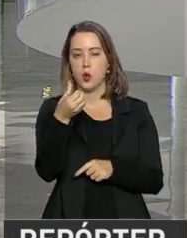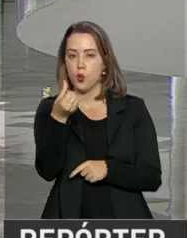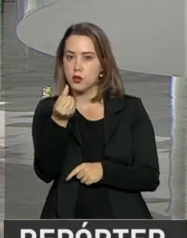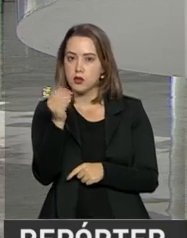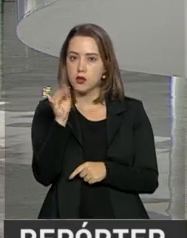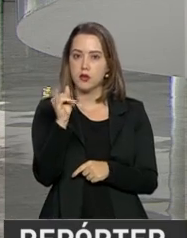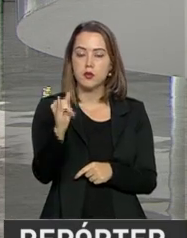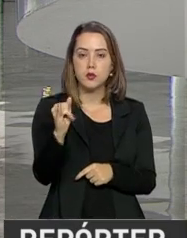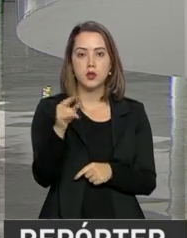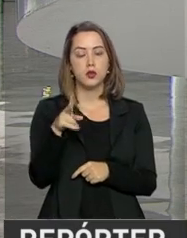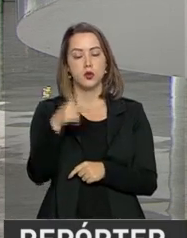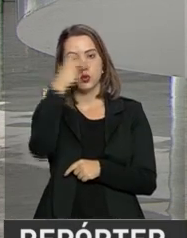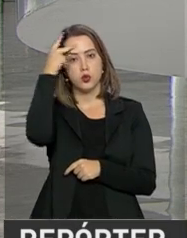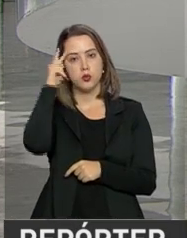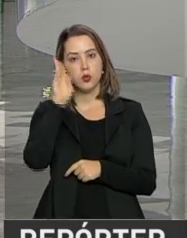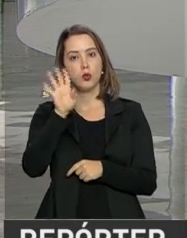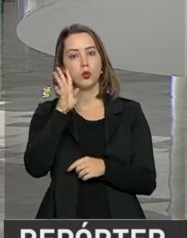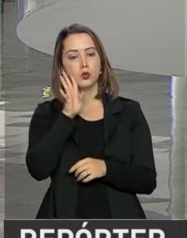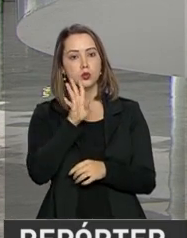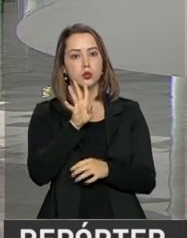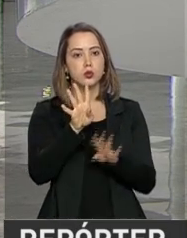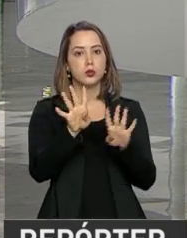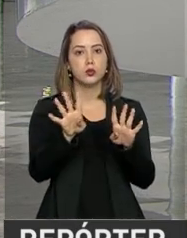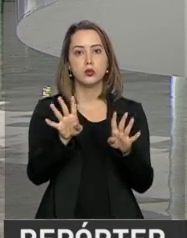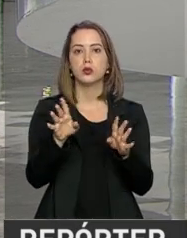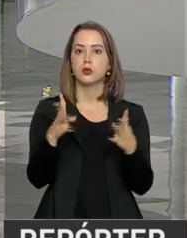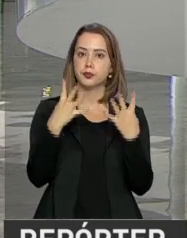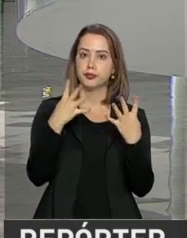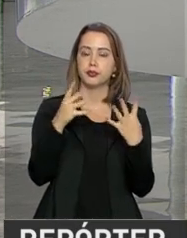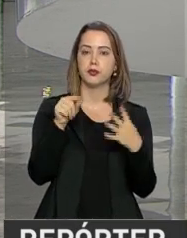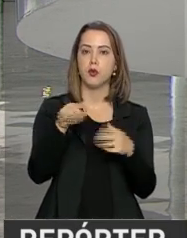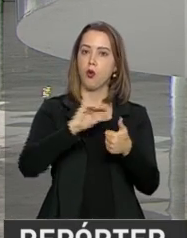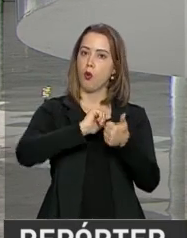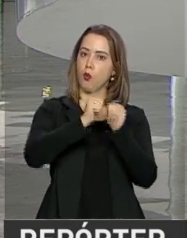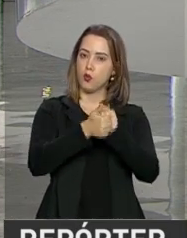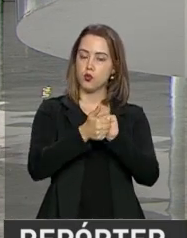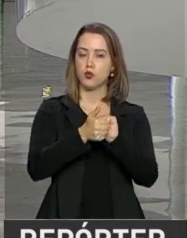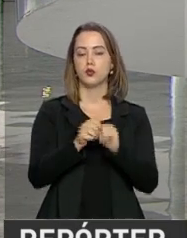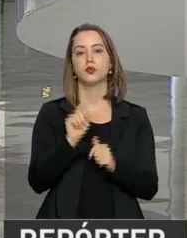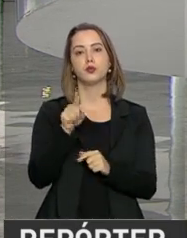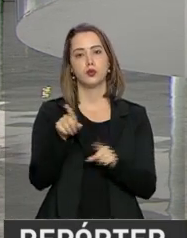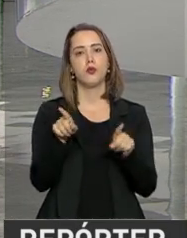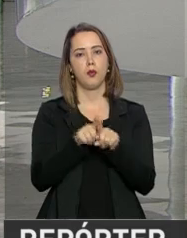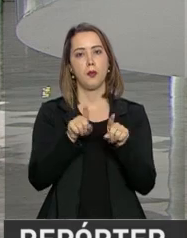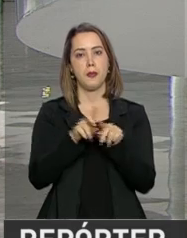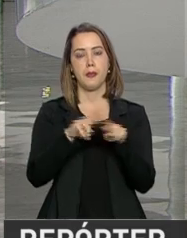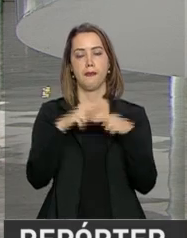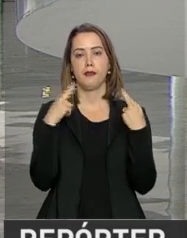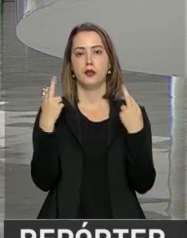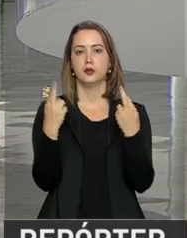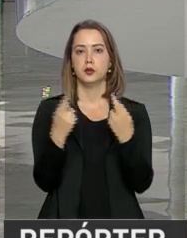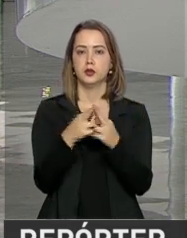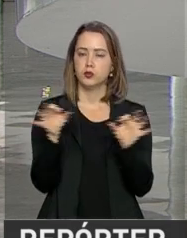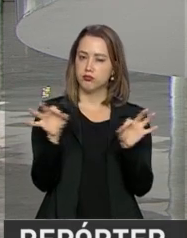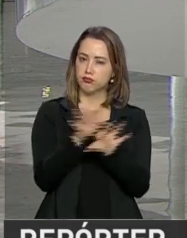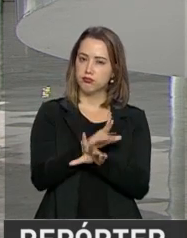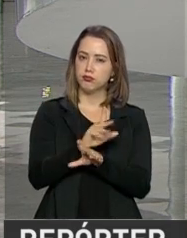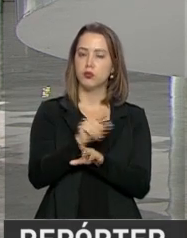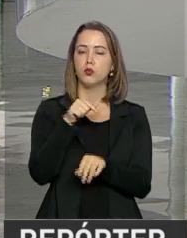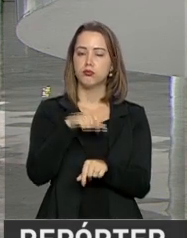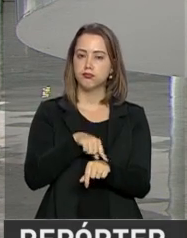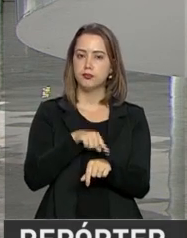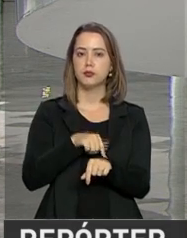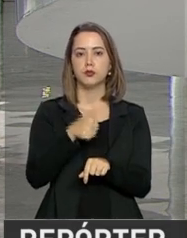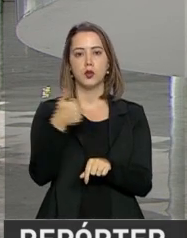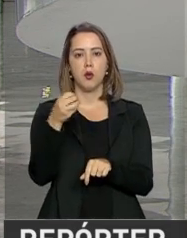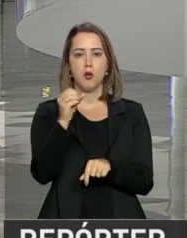em todo mundo devem acompanhar as competições então participaram aí dessa reunião que acabou agora a pouco aí depois das